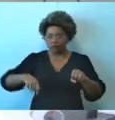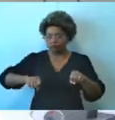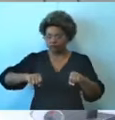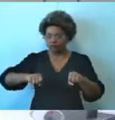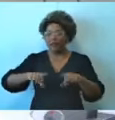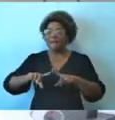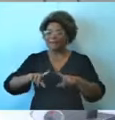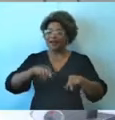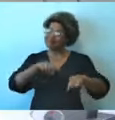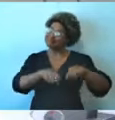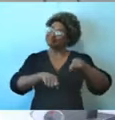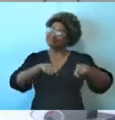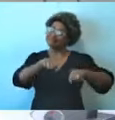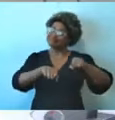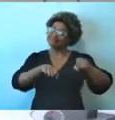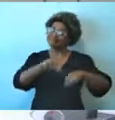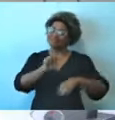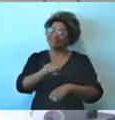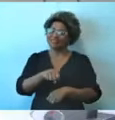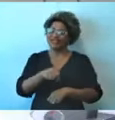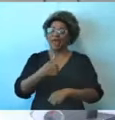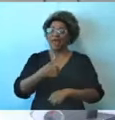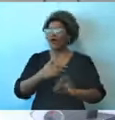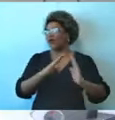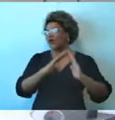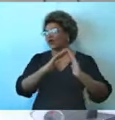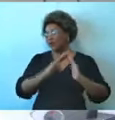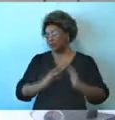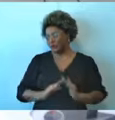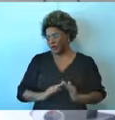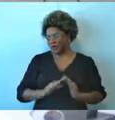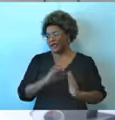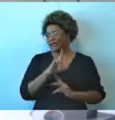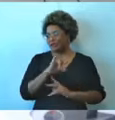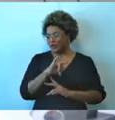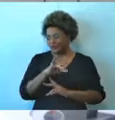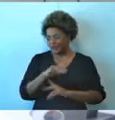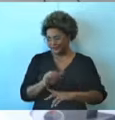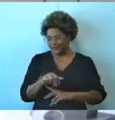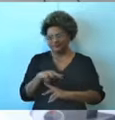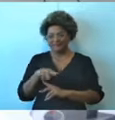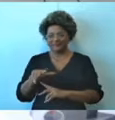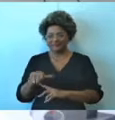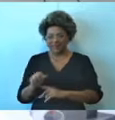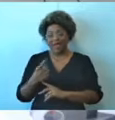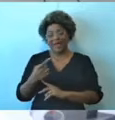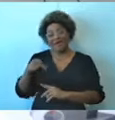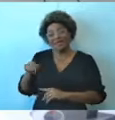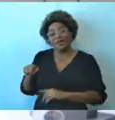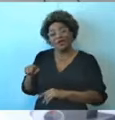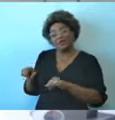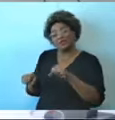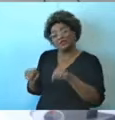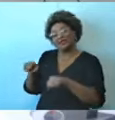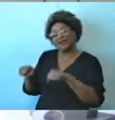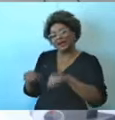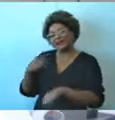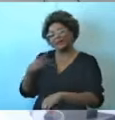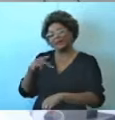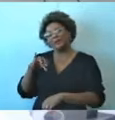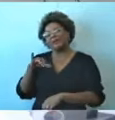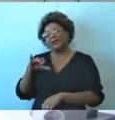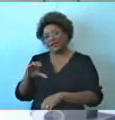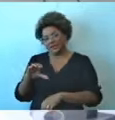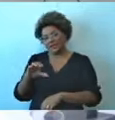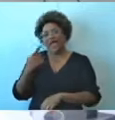do Cidade Nova para o Pique, então eu pego esses dois corredores e eu vou pelo corredor do MOVE. Eu vejo que o fluxo de ônibus